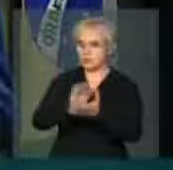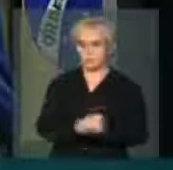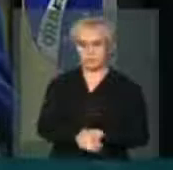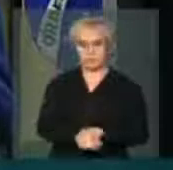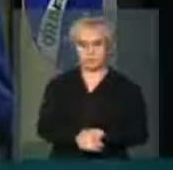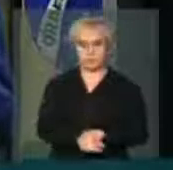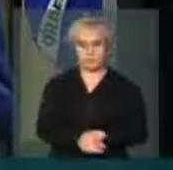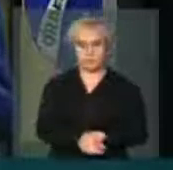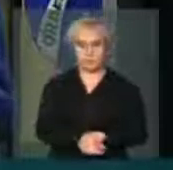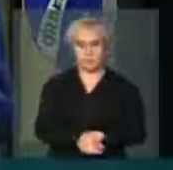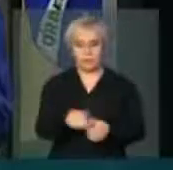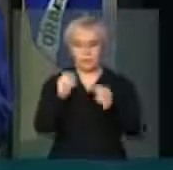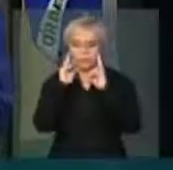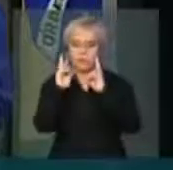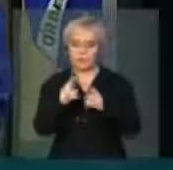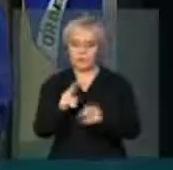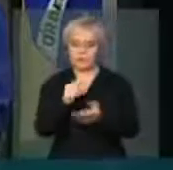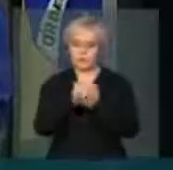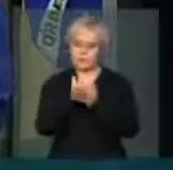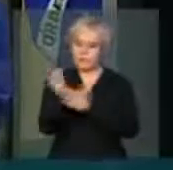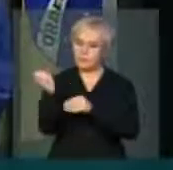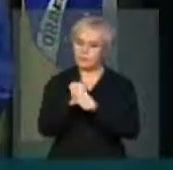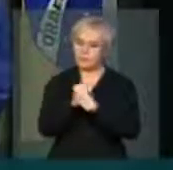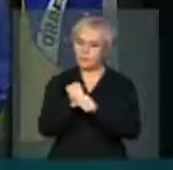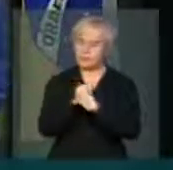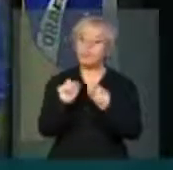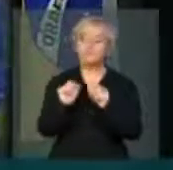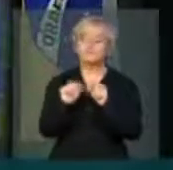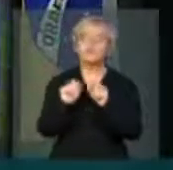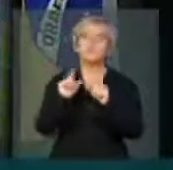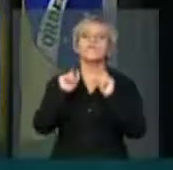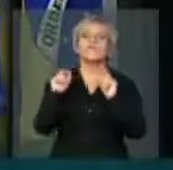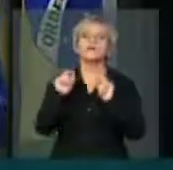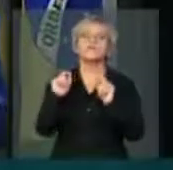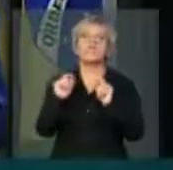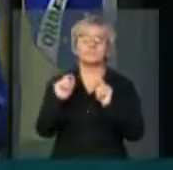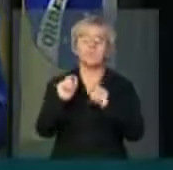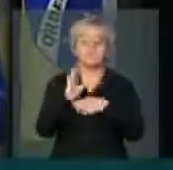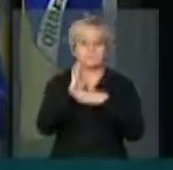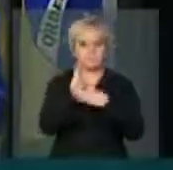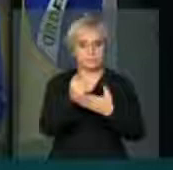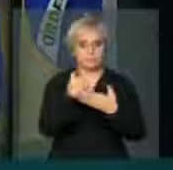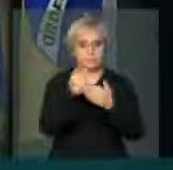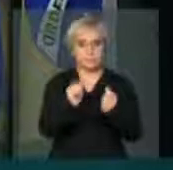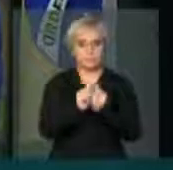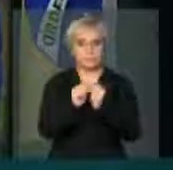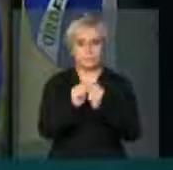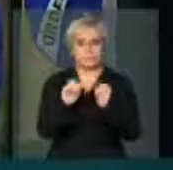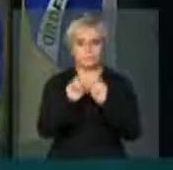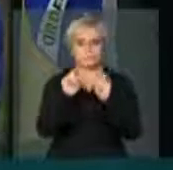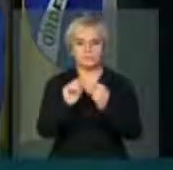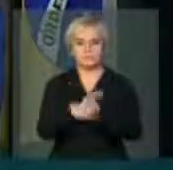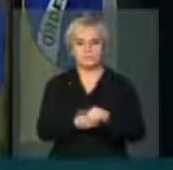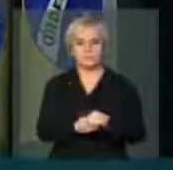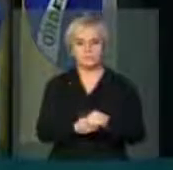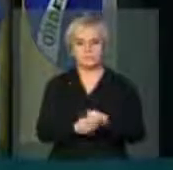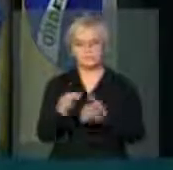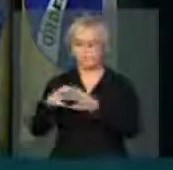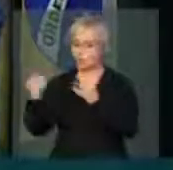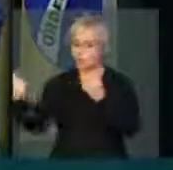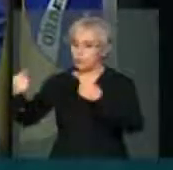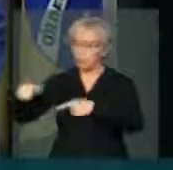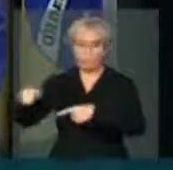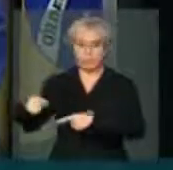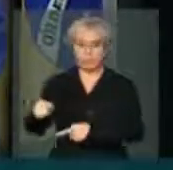ver, desde o início do ano, o que eles têm aprontado para a presidente Dilma. Como no passado, a oposição